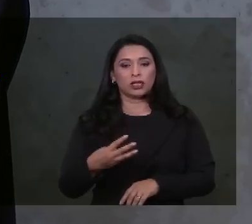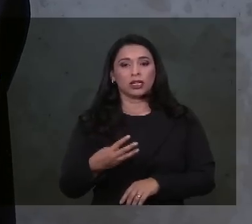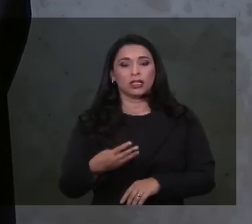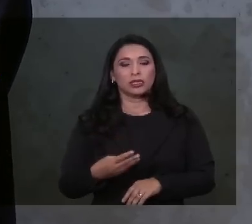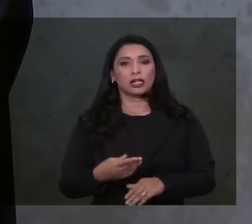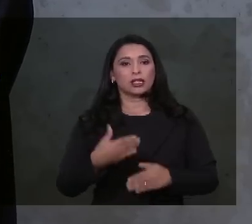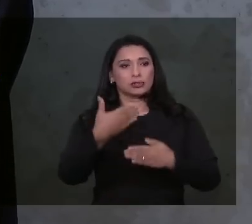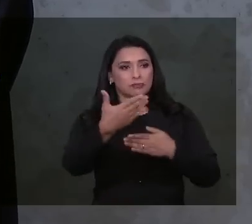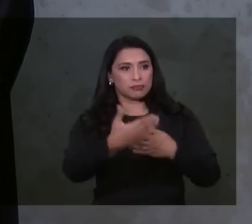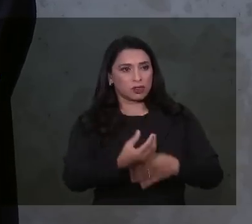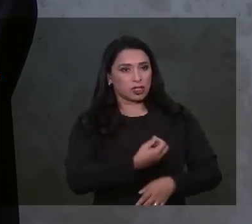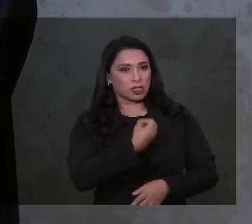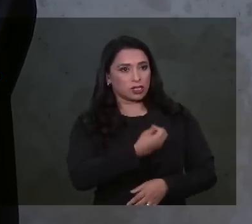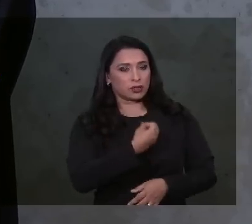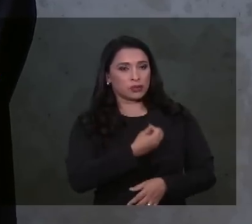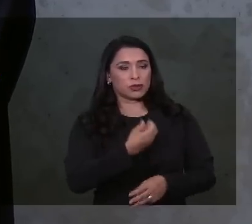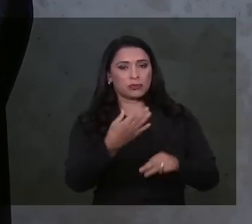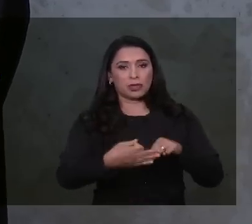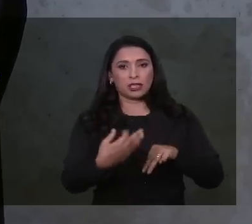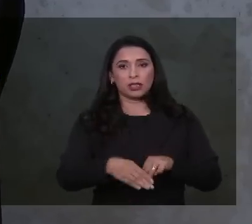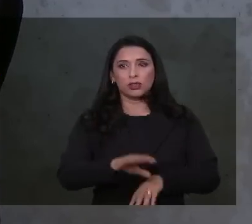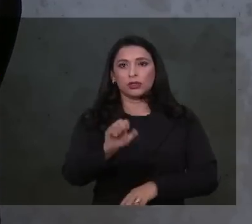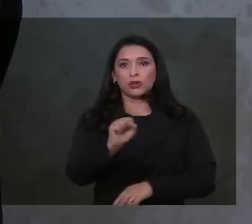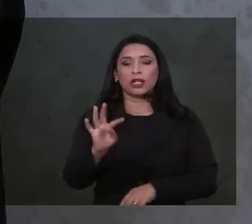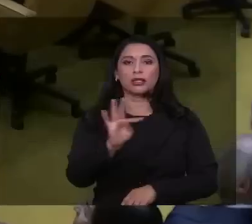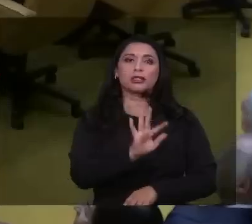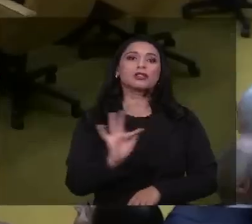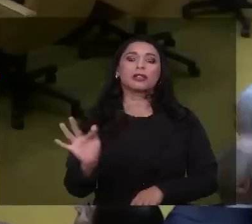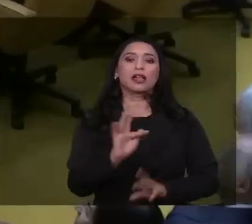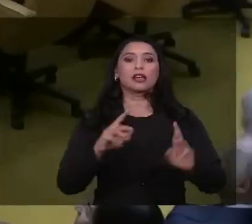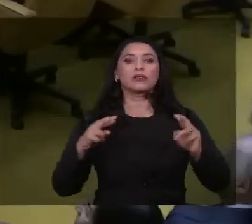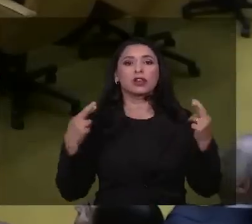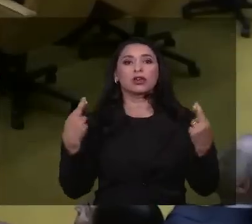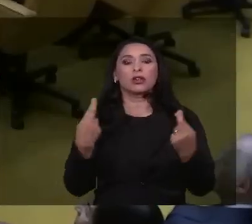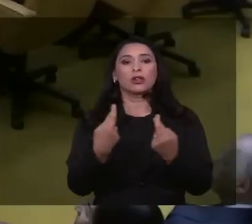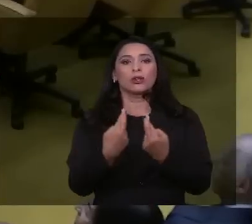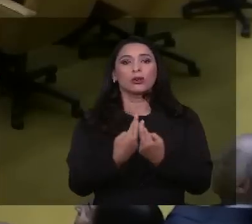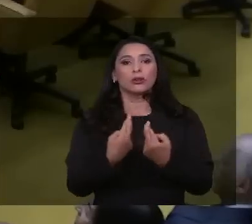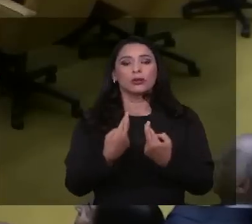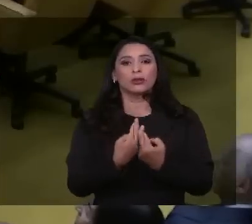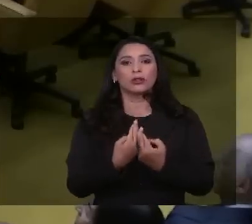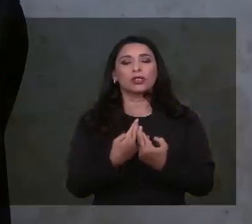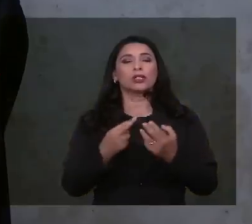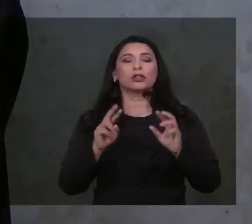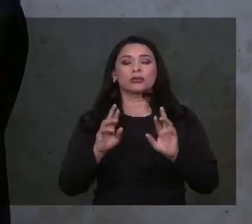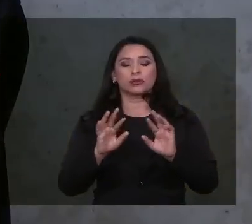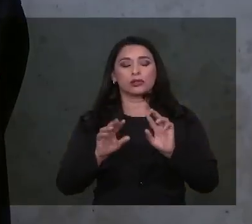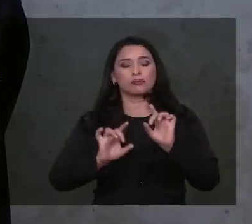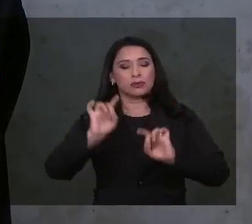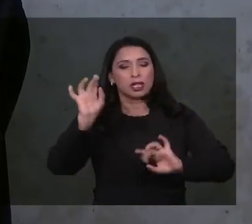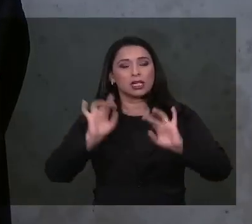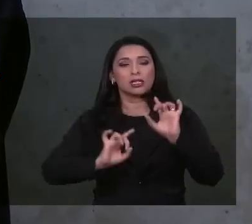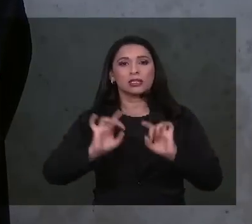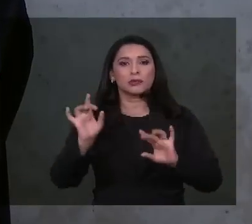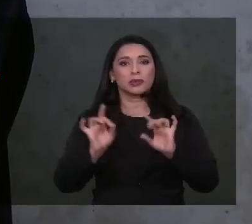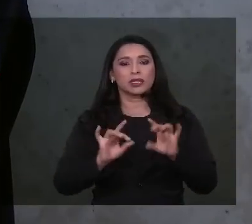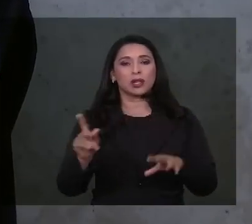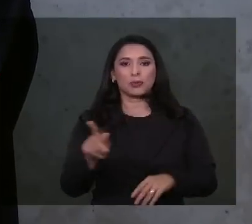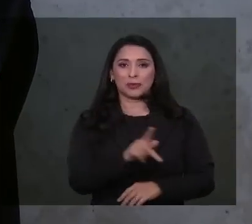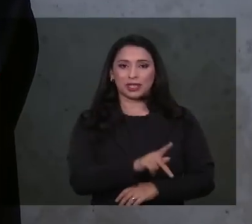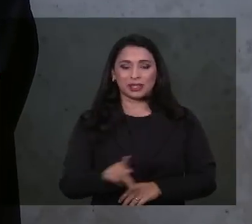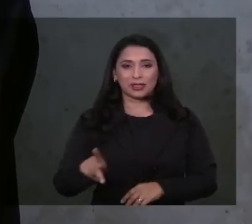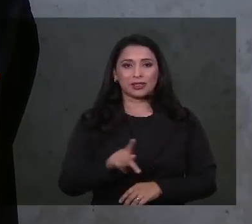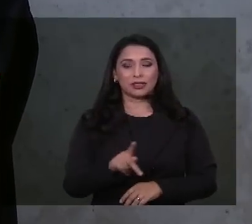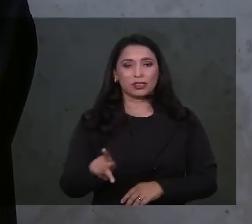ministros do Supremo Tribunal Federal, reunidos em sessão solene, presidida pelo excelentíssimo senhor ministro Luiz